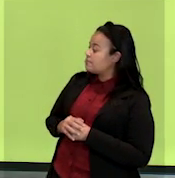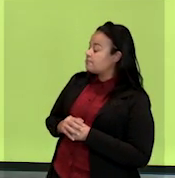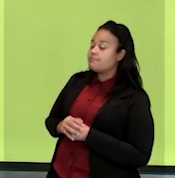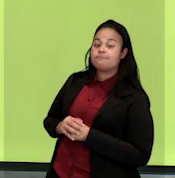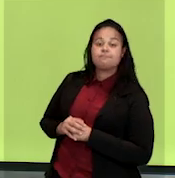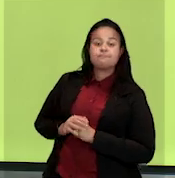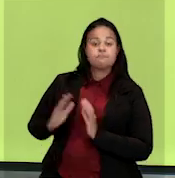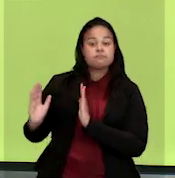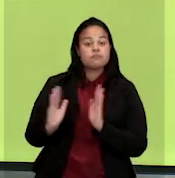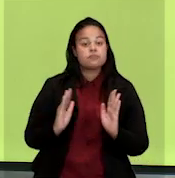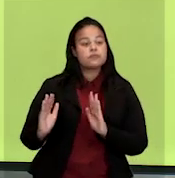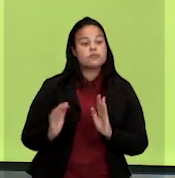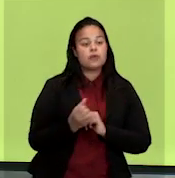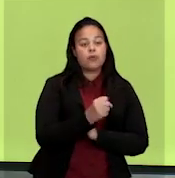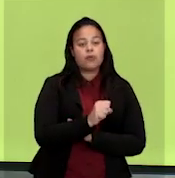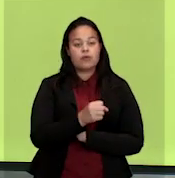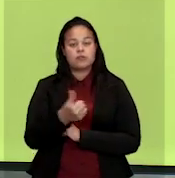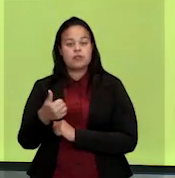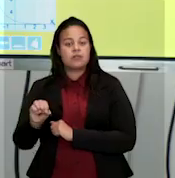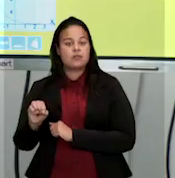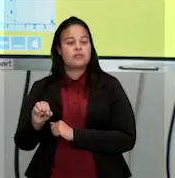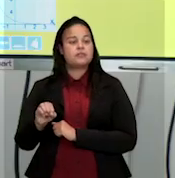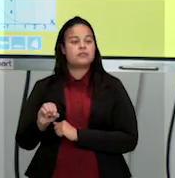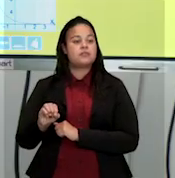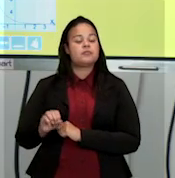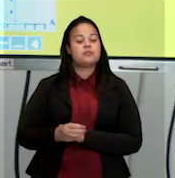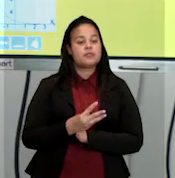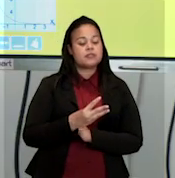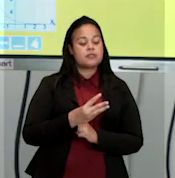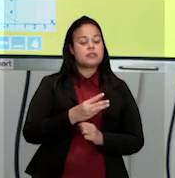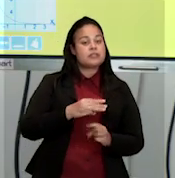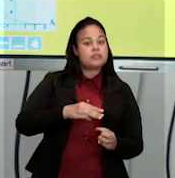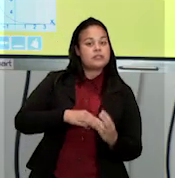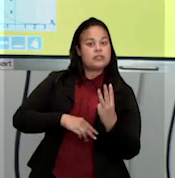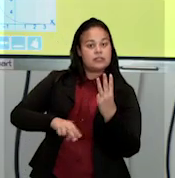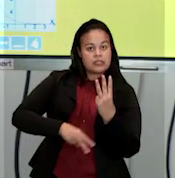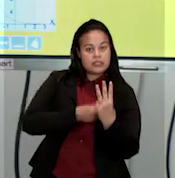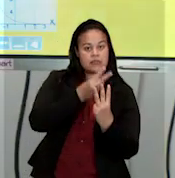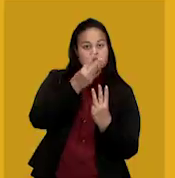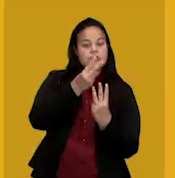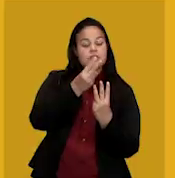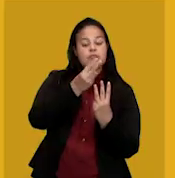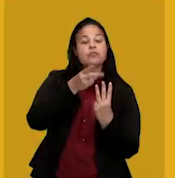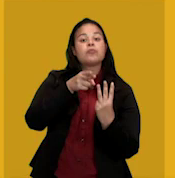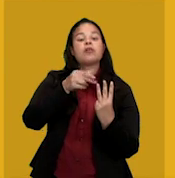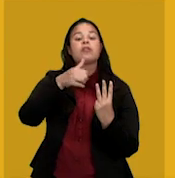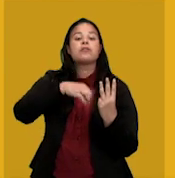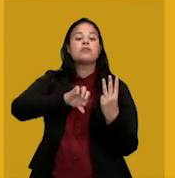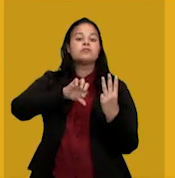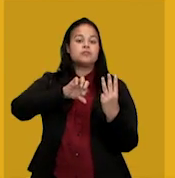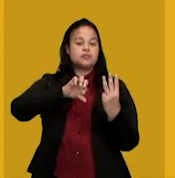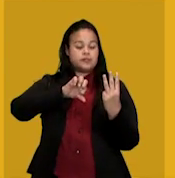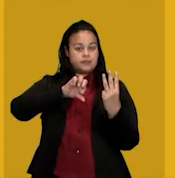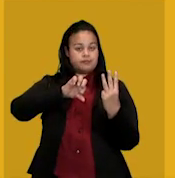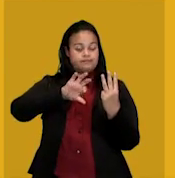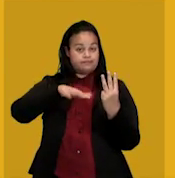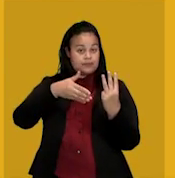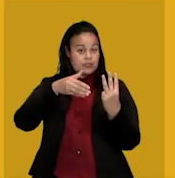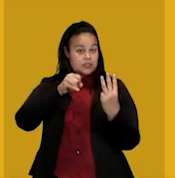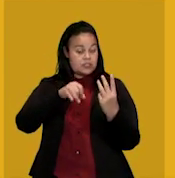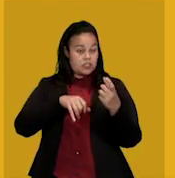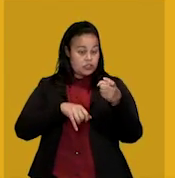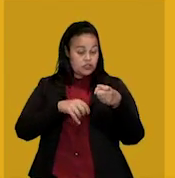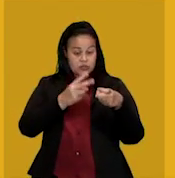entre o 8 e o 10. Então, 3 elevado a 2 vai ser igual a 9. Ou seja, quando o meu x